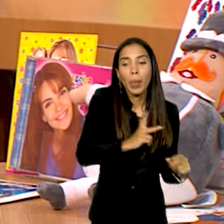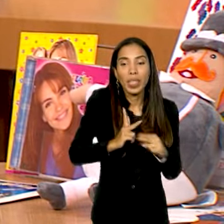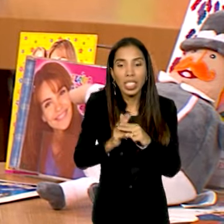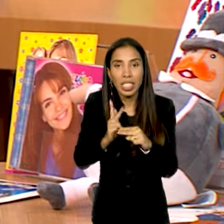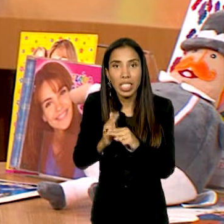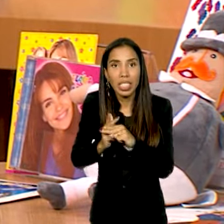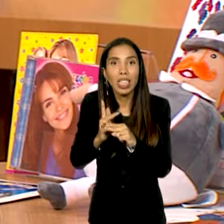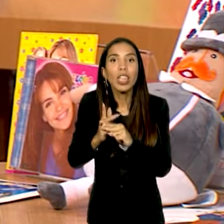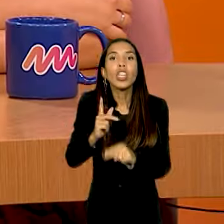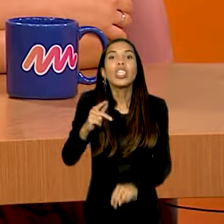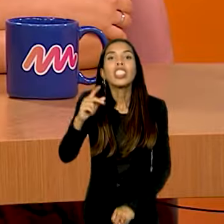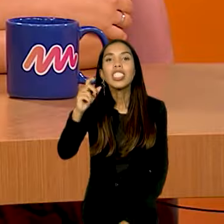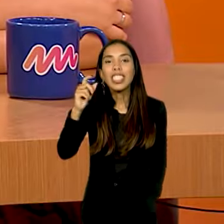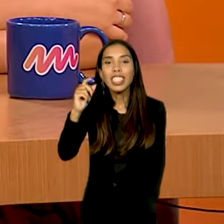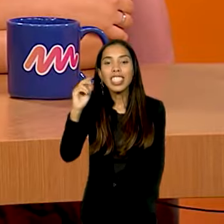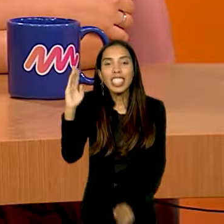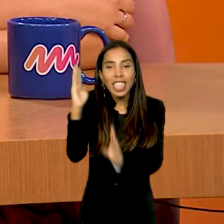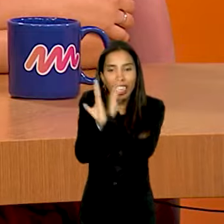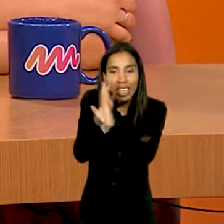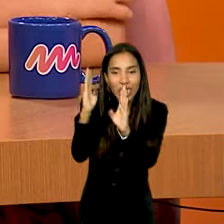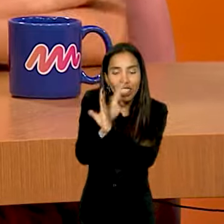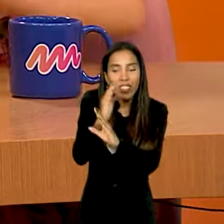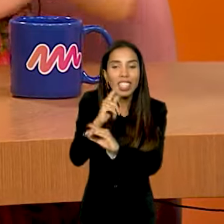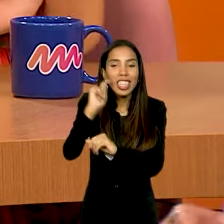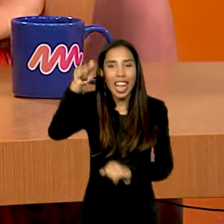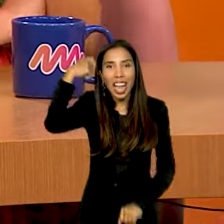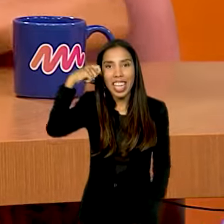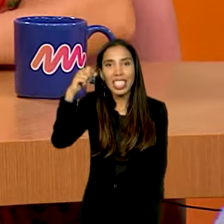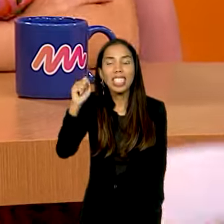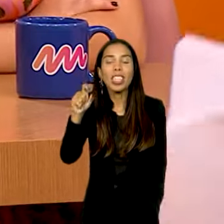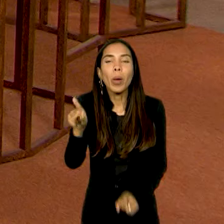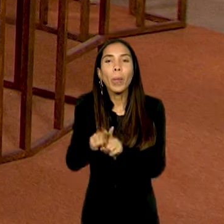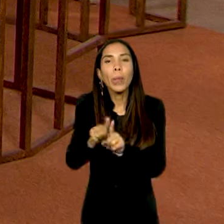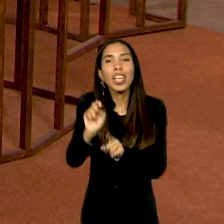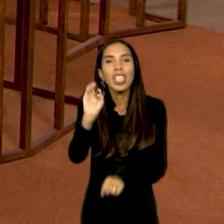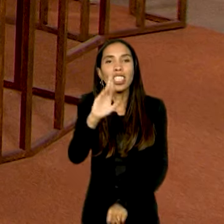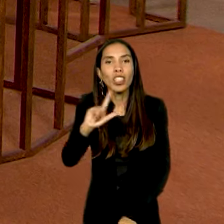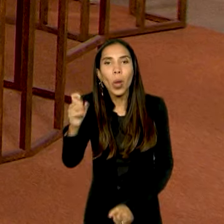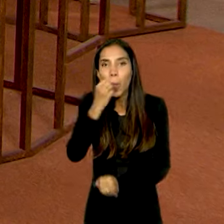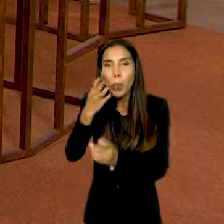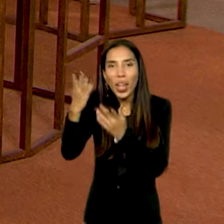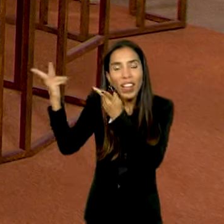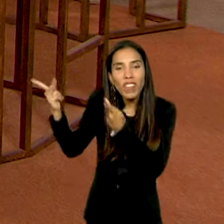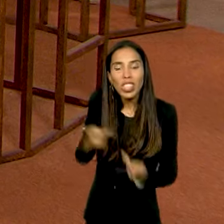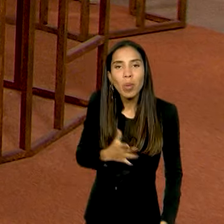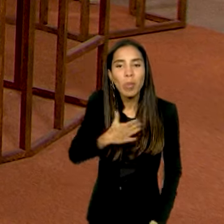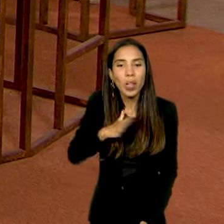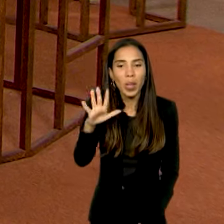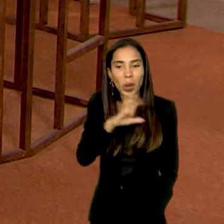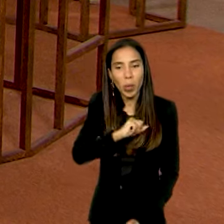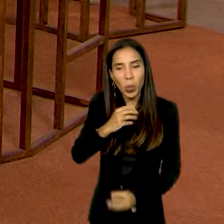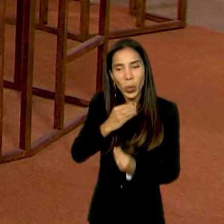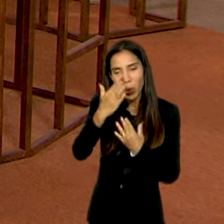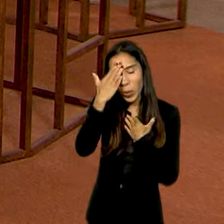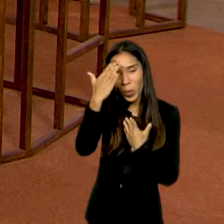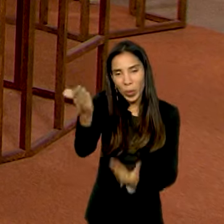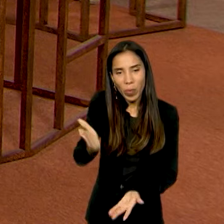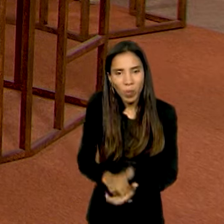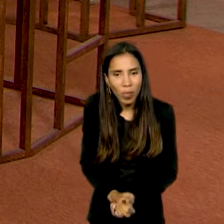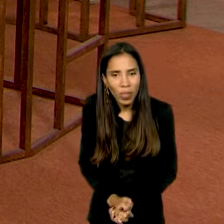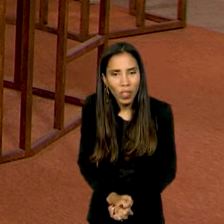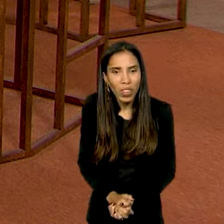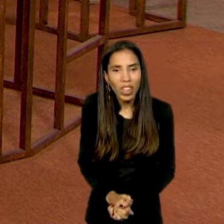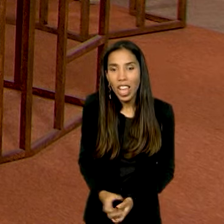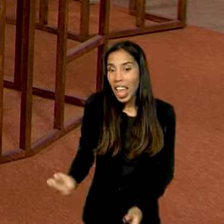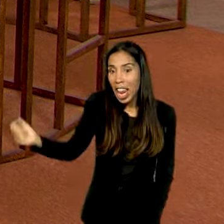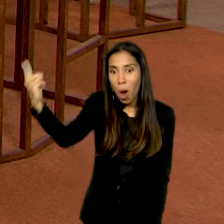Mota, o detetive Pipo, e a atriz Letícia Braga, a detetive Sol. Bem-vindos, meus amores! Muito obrigada! Ai, Leti, sim, você é um pouco.